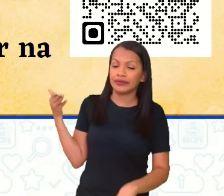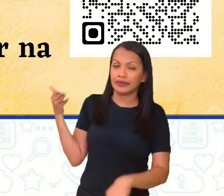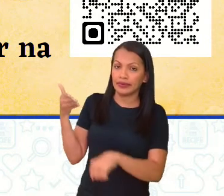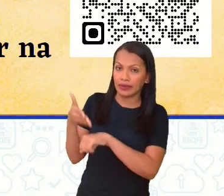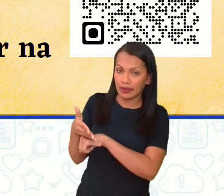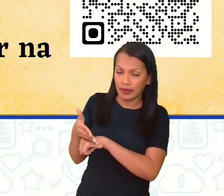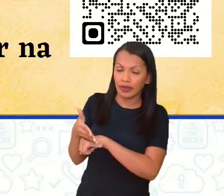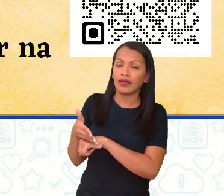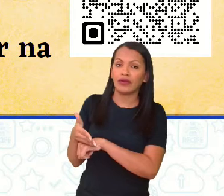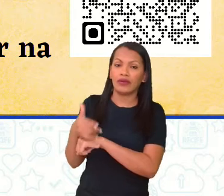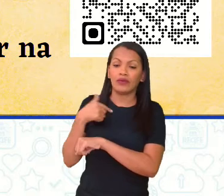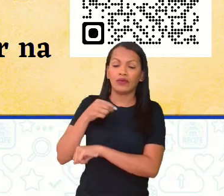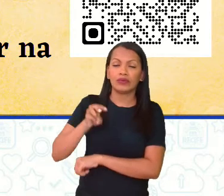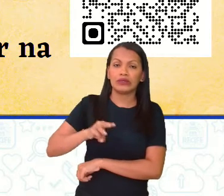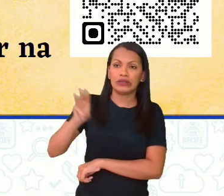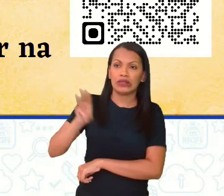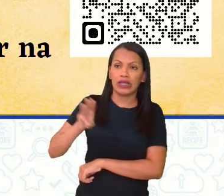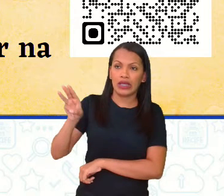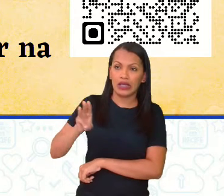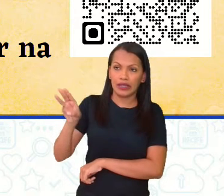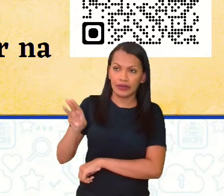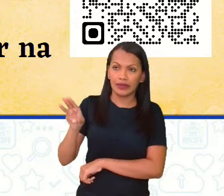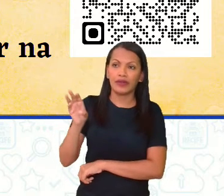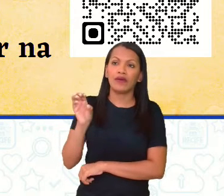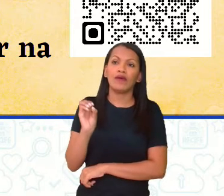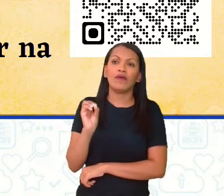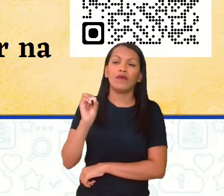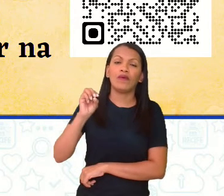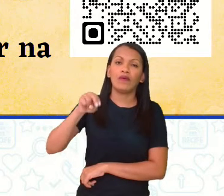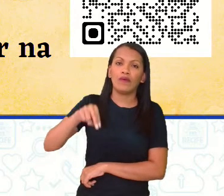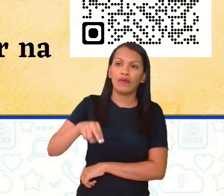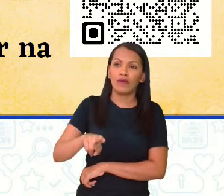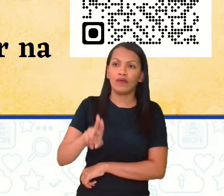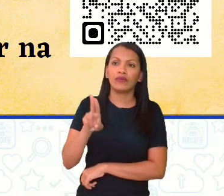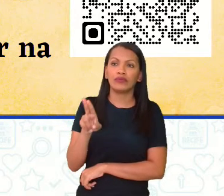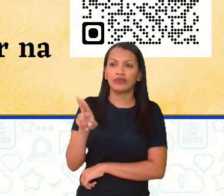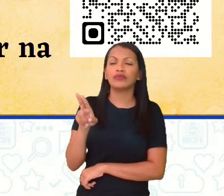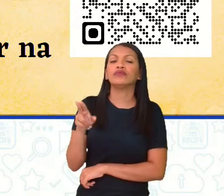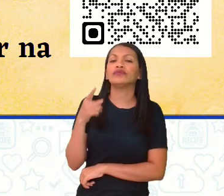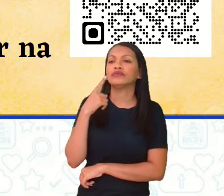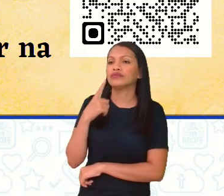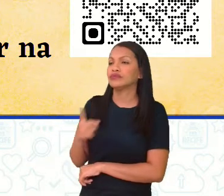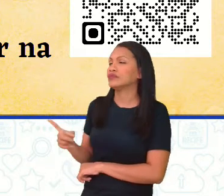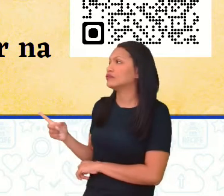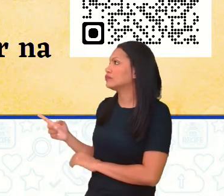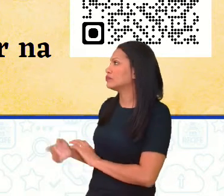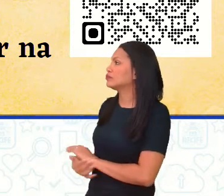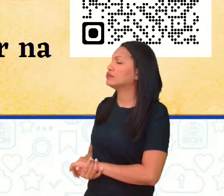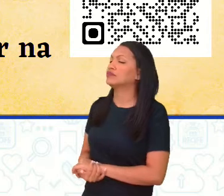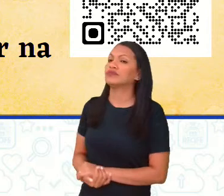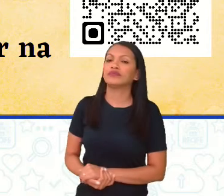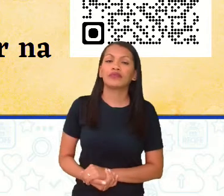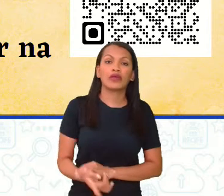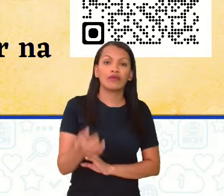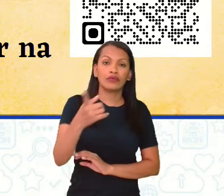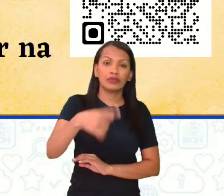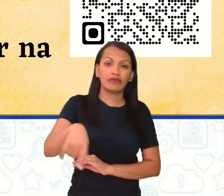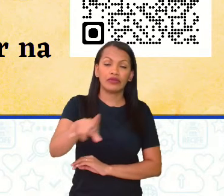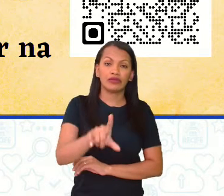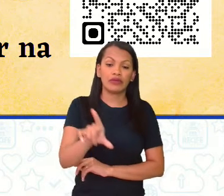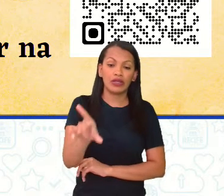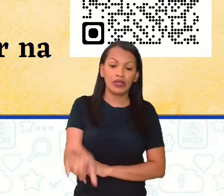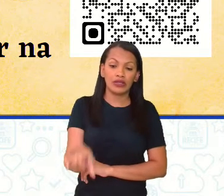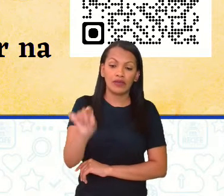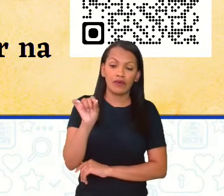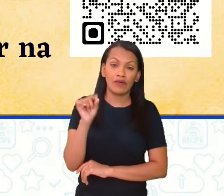justamente para o site das Nações Unidas, né? Brasil, ou seja, está em português. E aí você vai escolher um